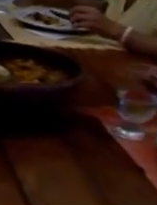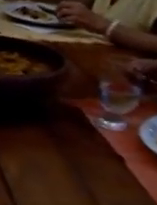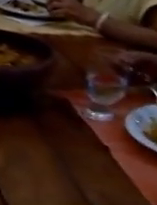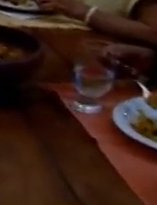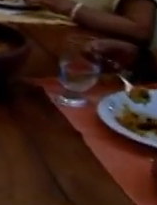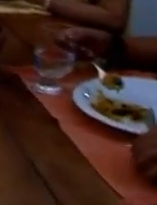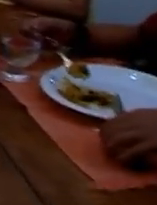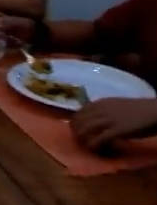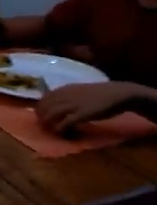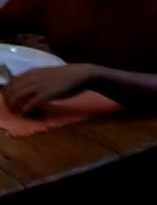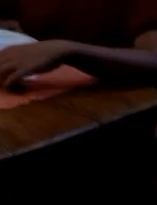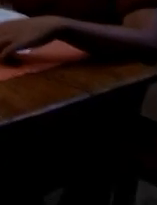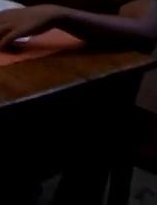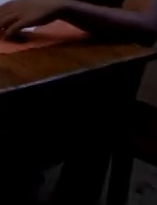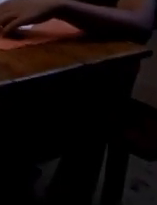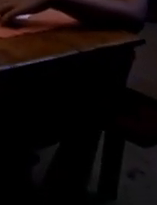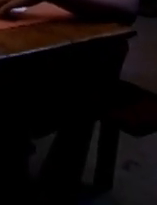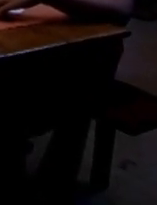carne.